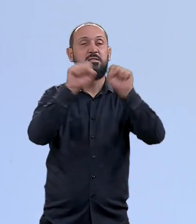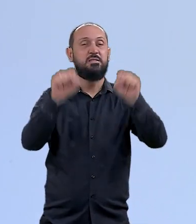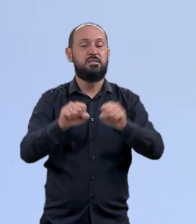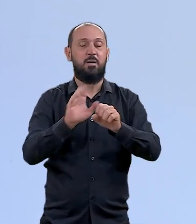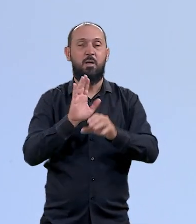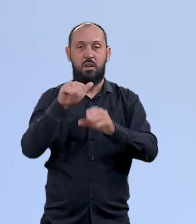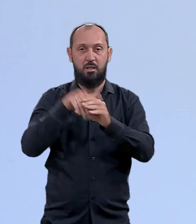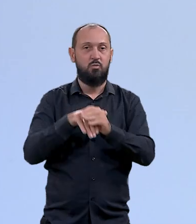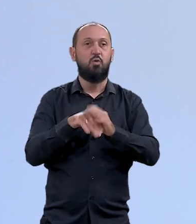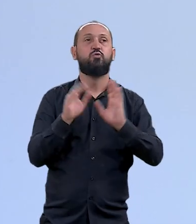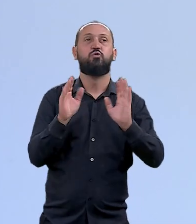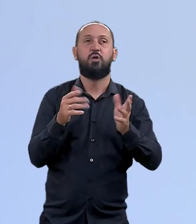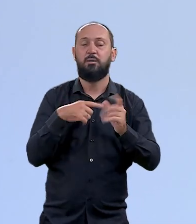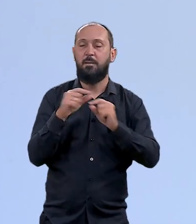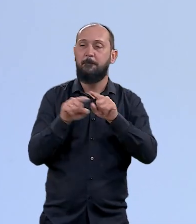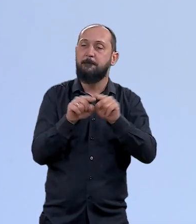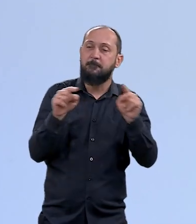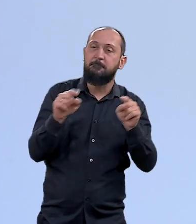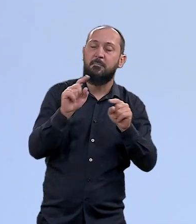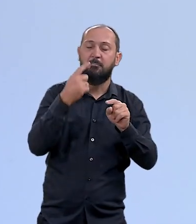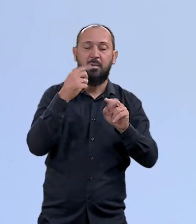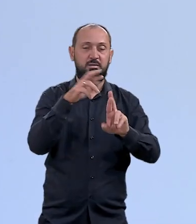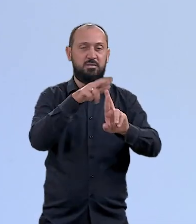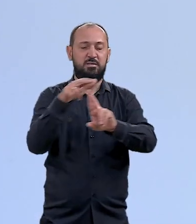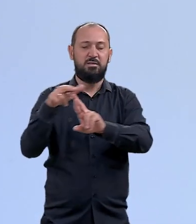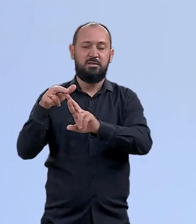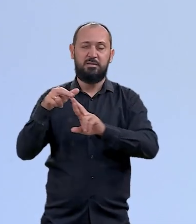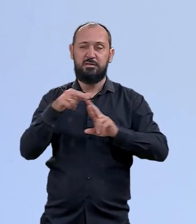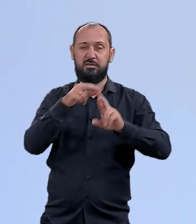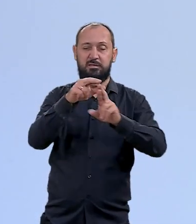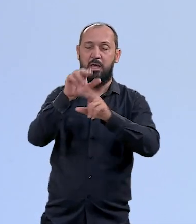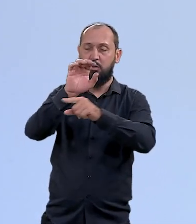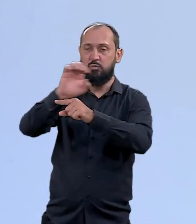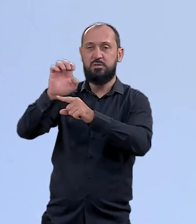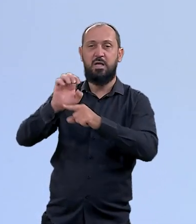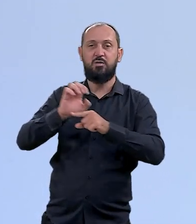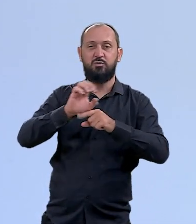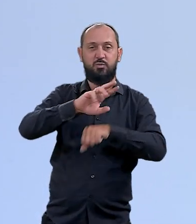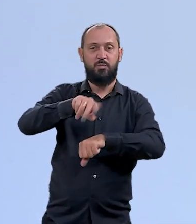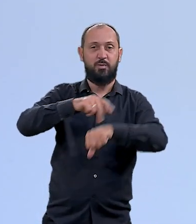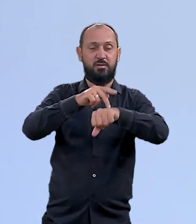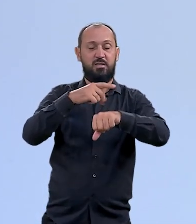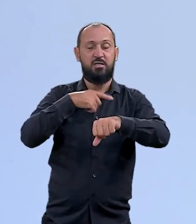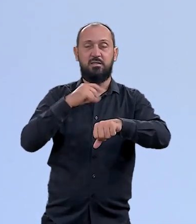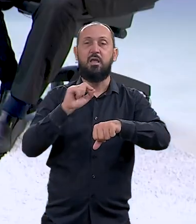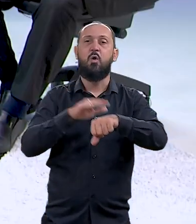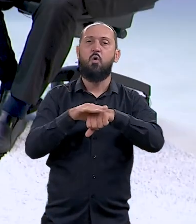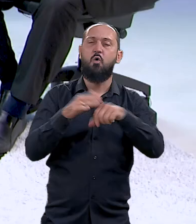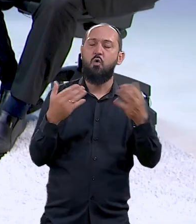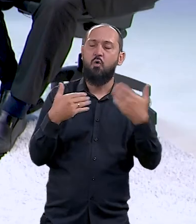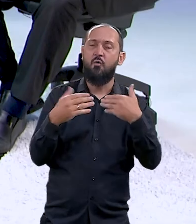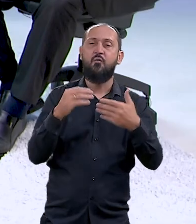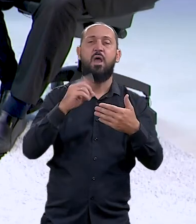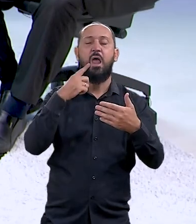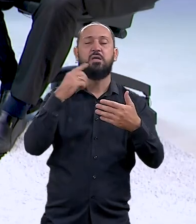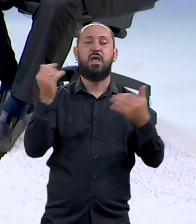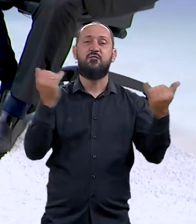Justiça Eleitoral, contra os servidores e os membros da Justiça Eleitoral. Então, ele